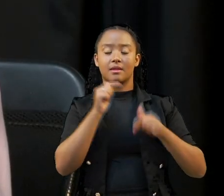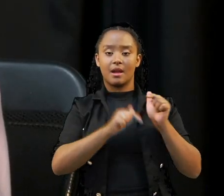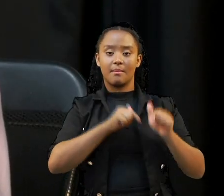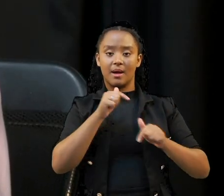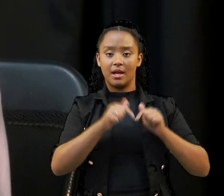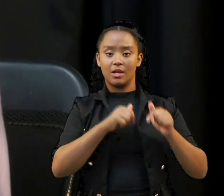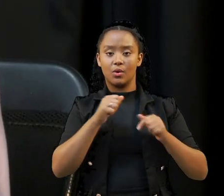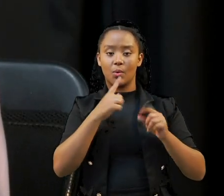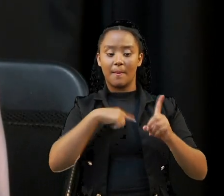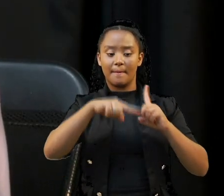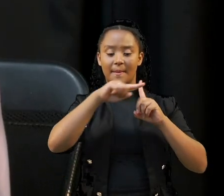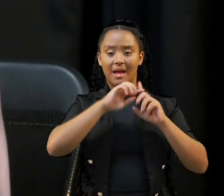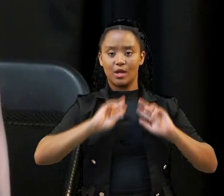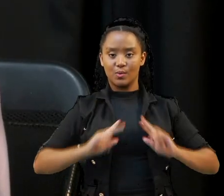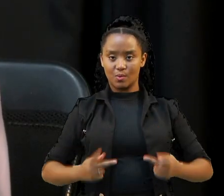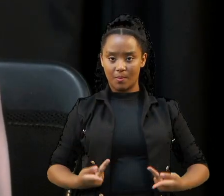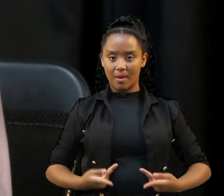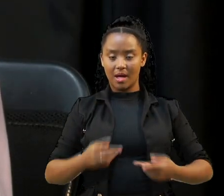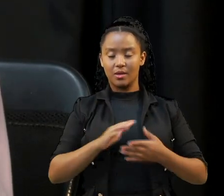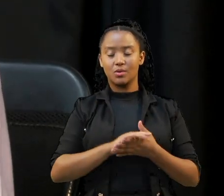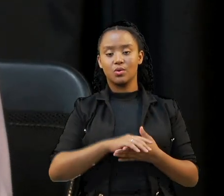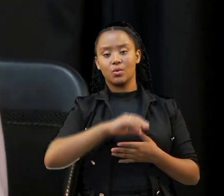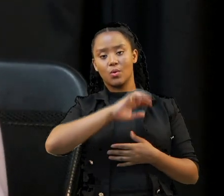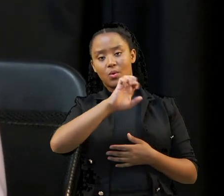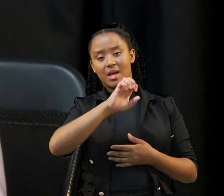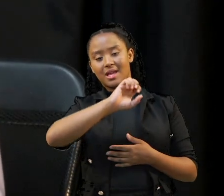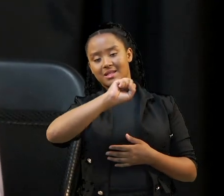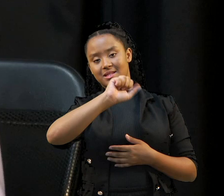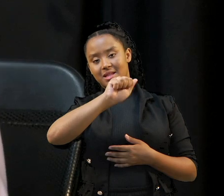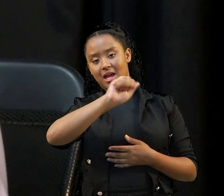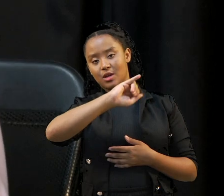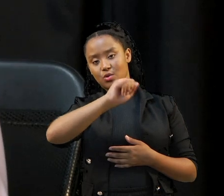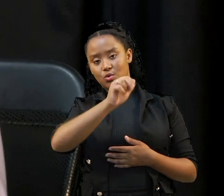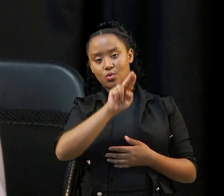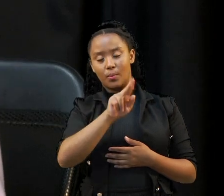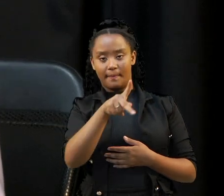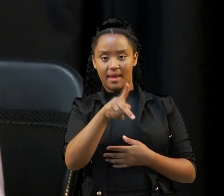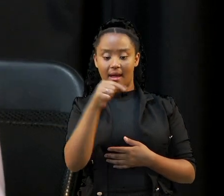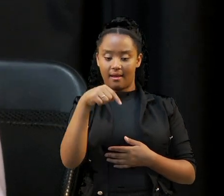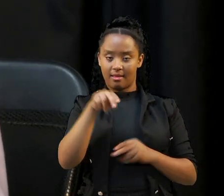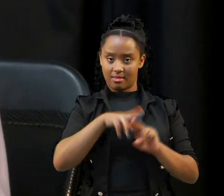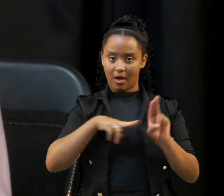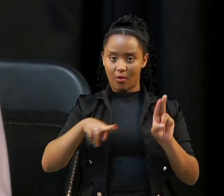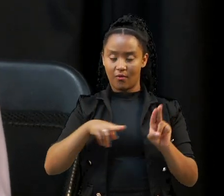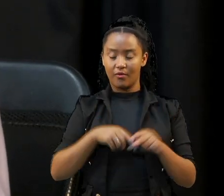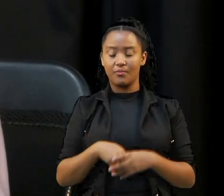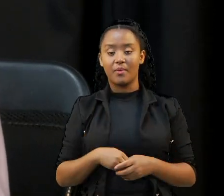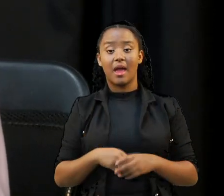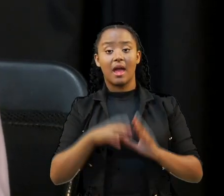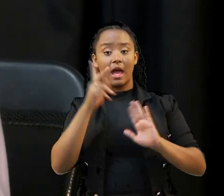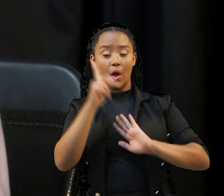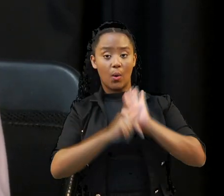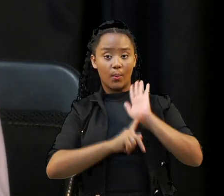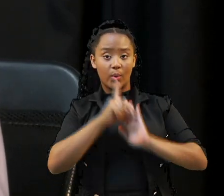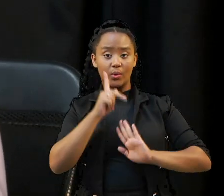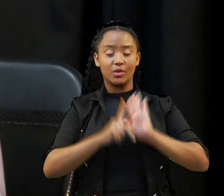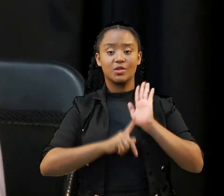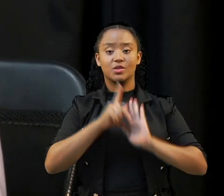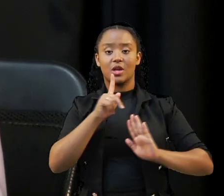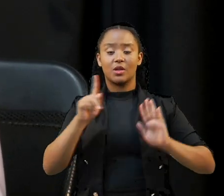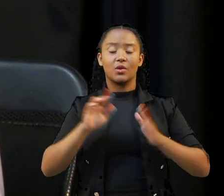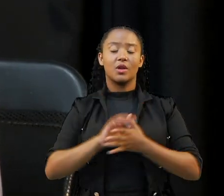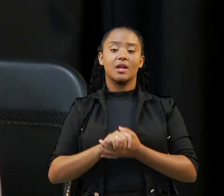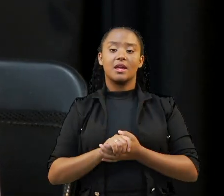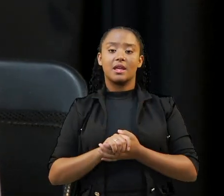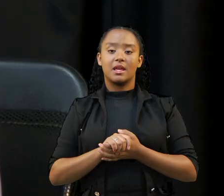de Assessoria Jurídica Popular da UFO, chamado ESAJUP, um projeto que enfrenta